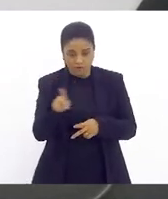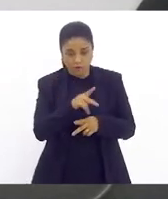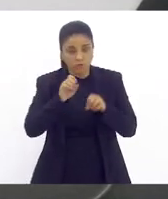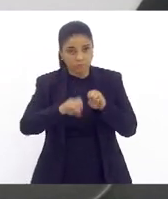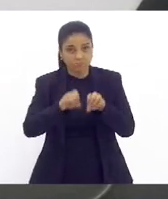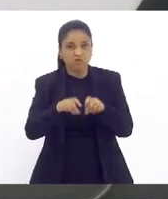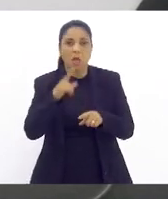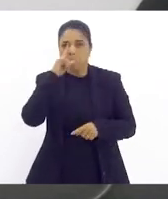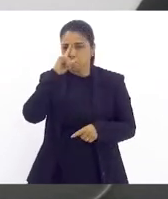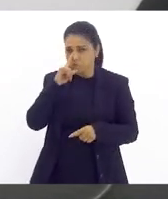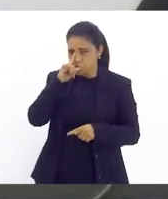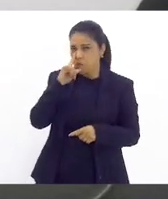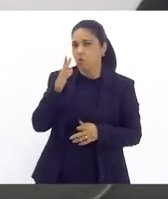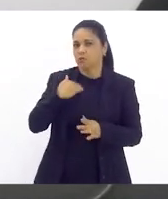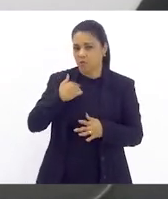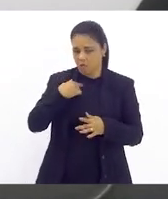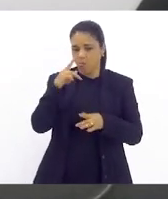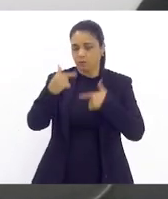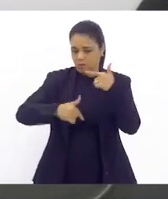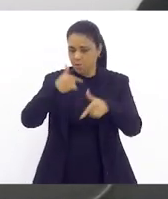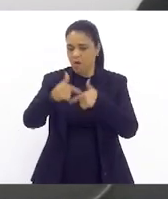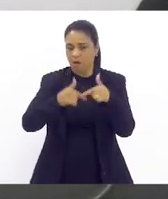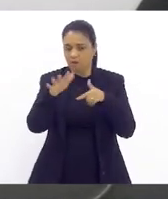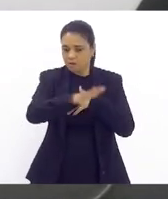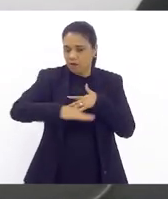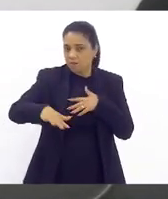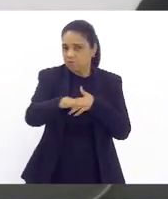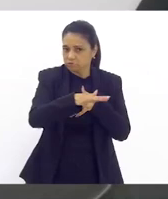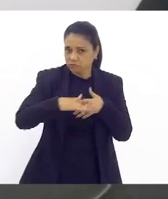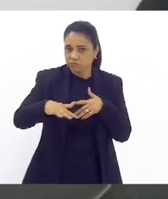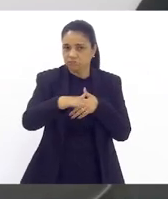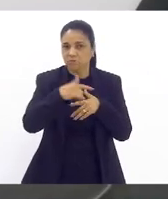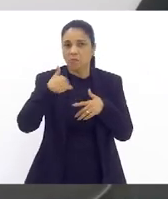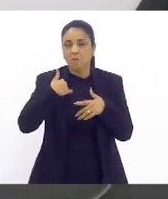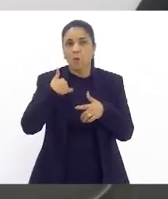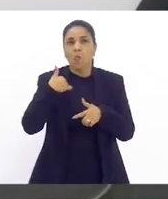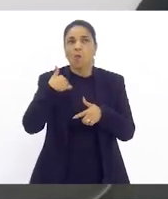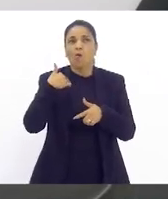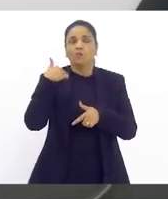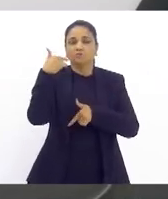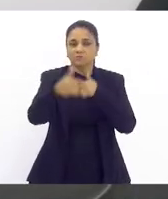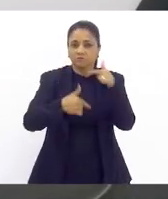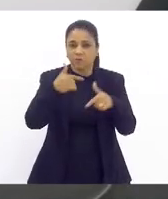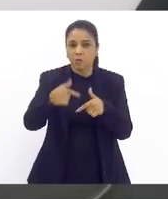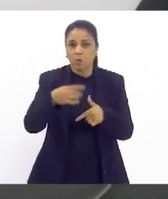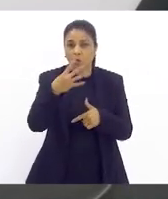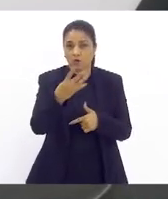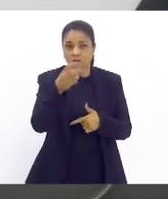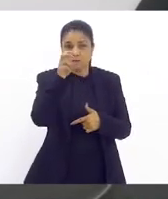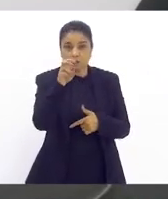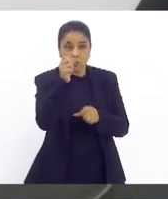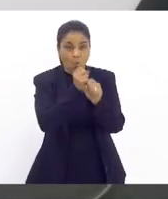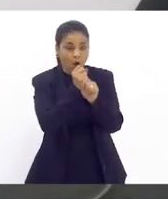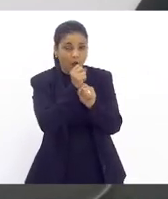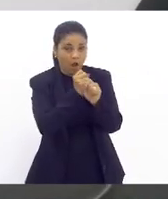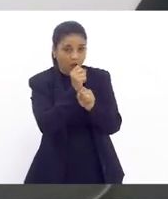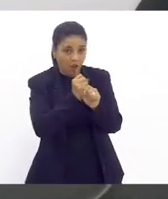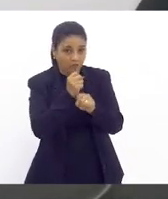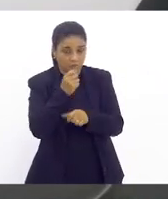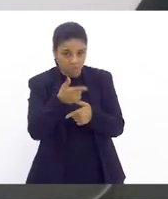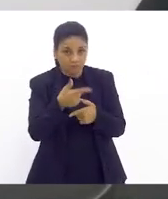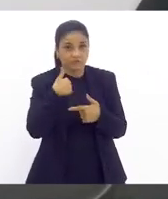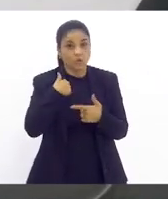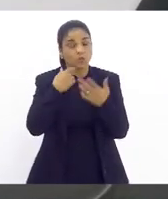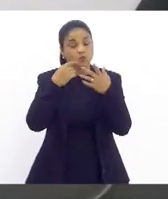perigosa perigosa toda aquela região ali que é uma região inclusive que o marido Durante 45 anos então quando a gente fala em educação